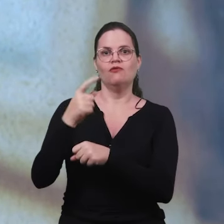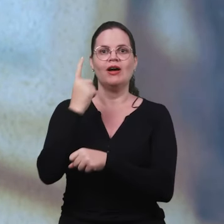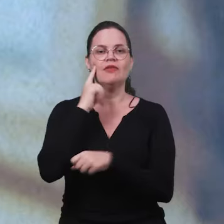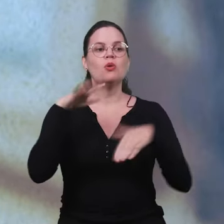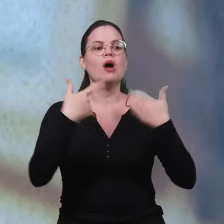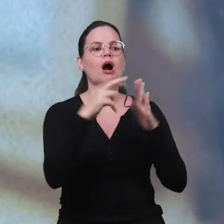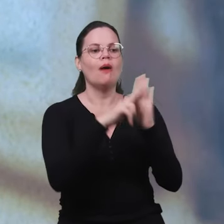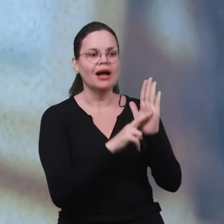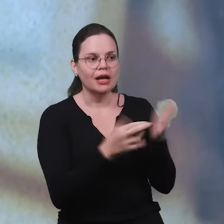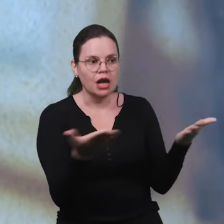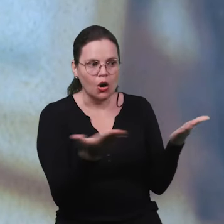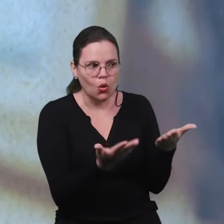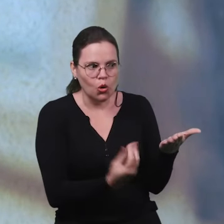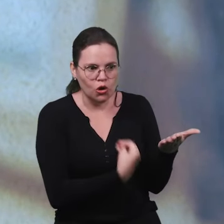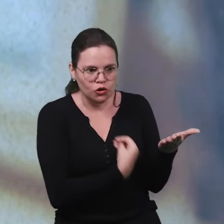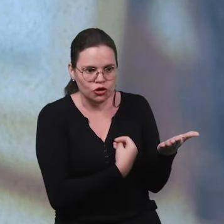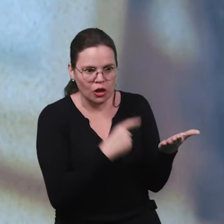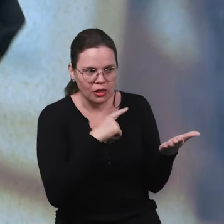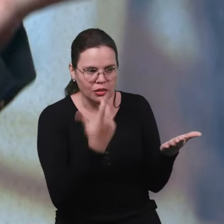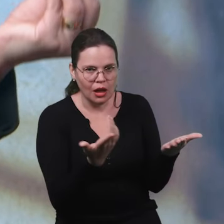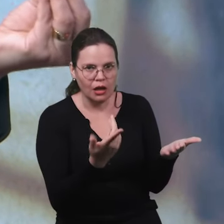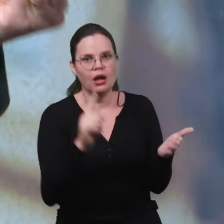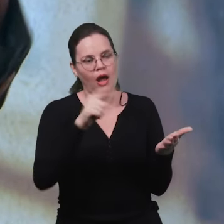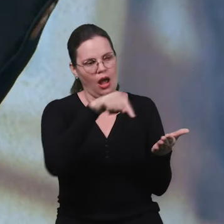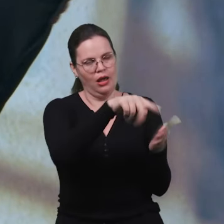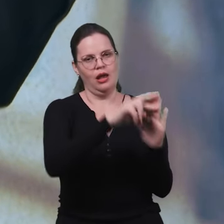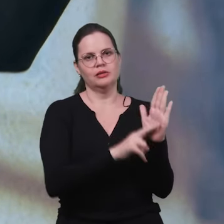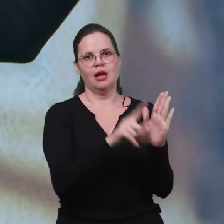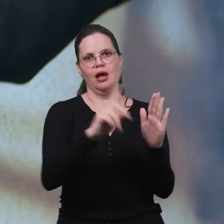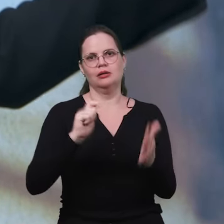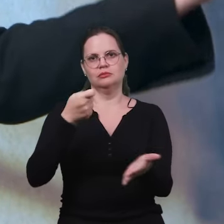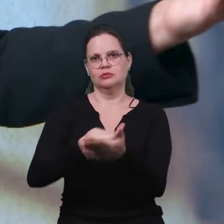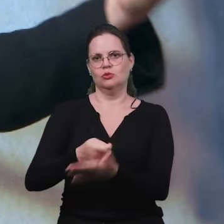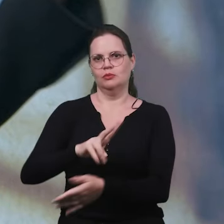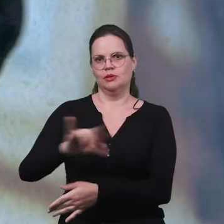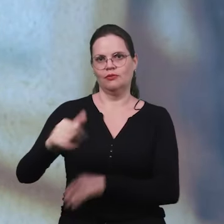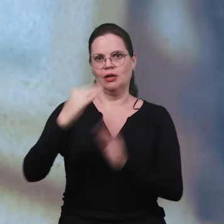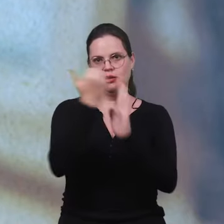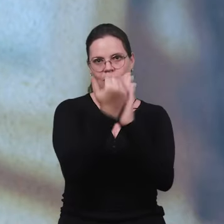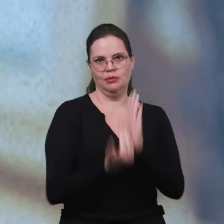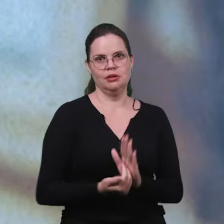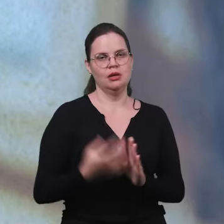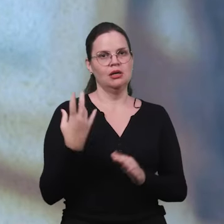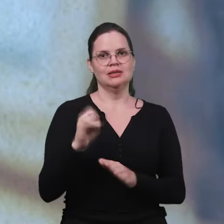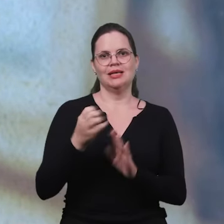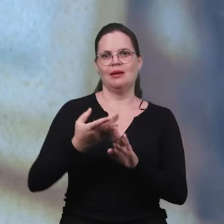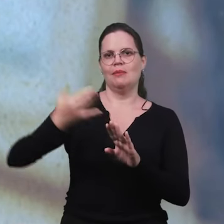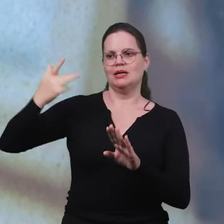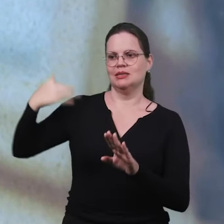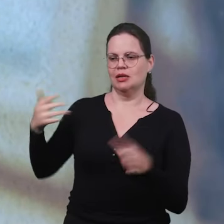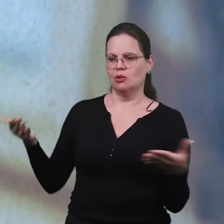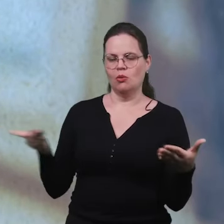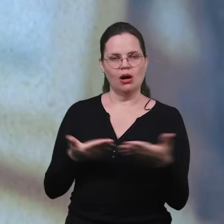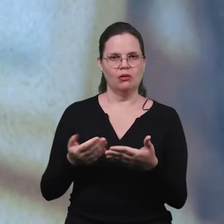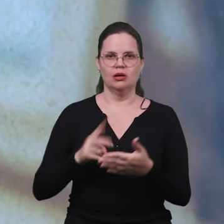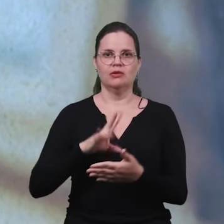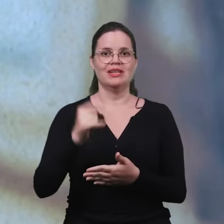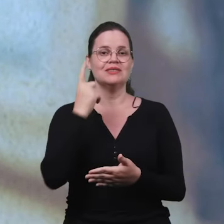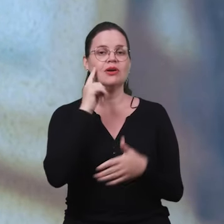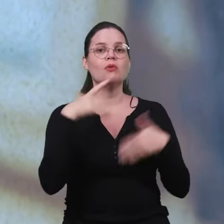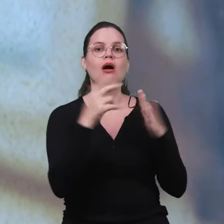hoje, né? E em caso de separação também, independente se a pessoa se casou já há 10 anos atrás ou se casou agora, né? O que estiver em vigor